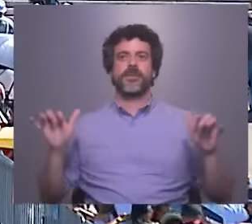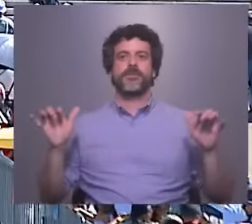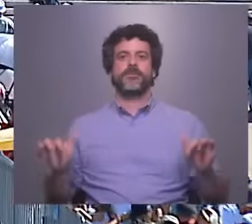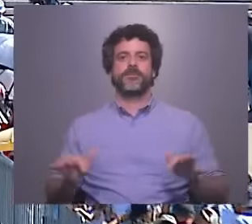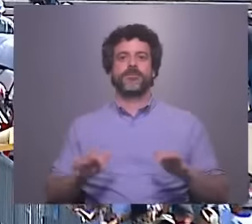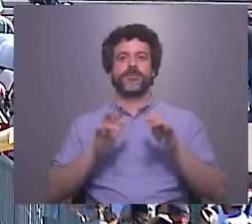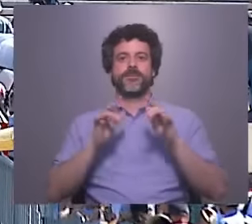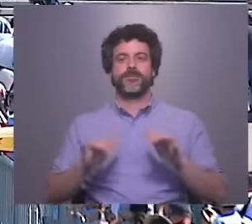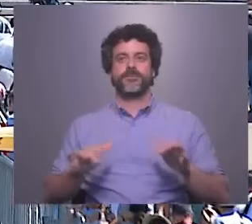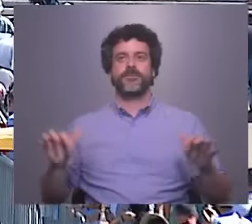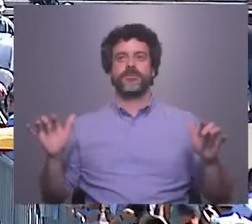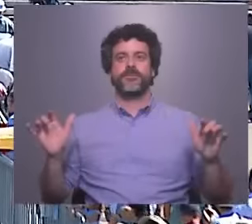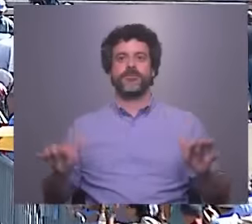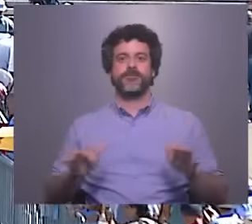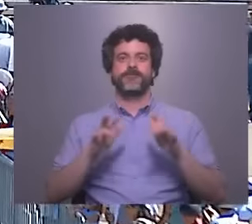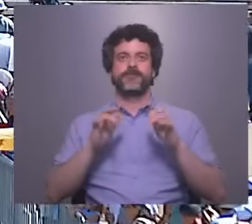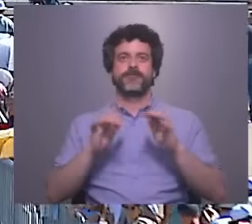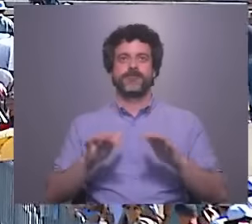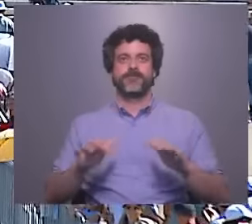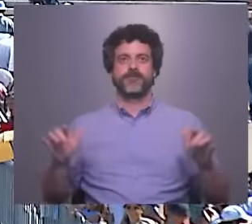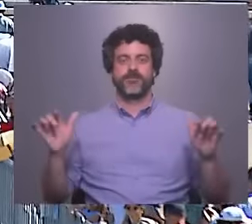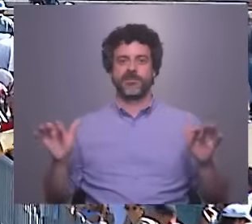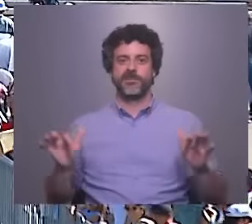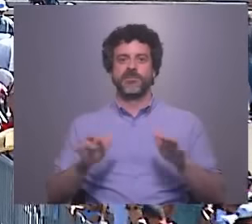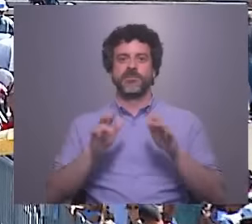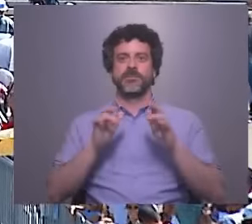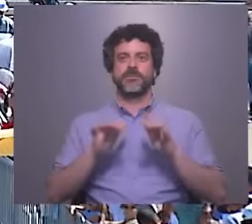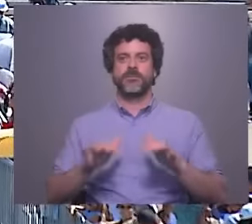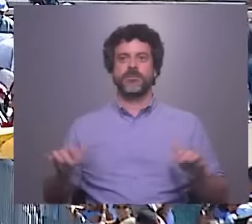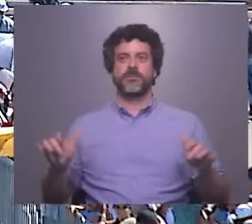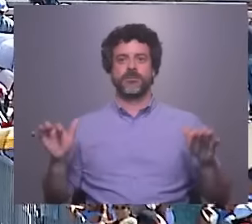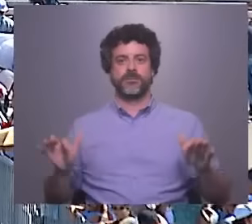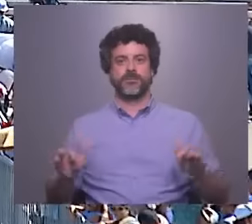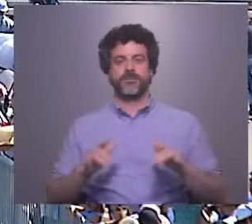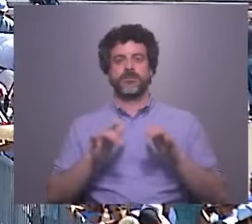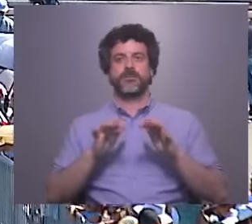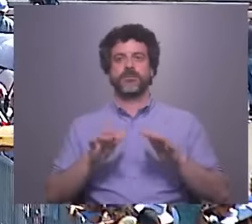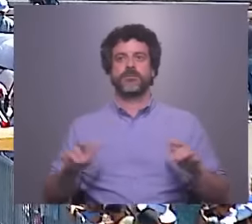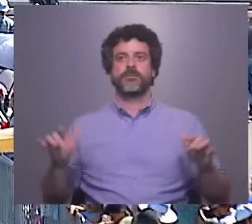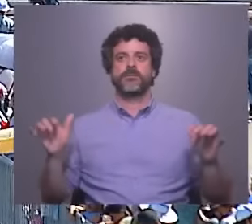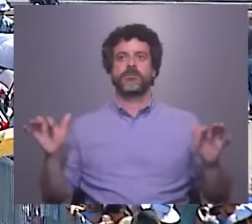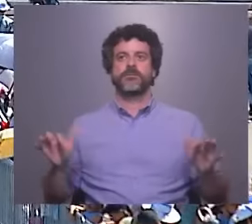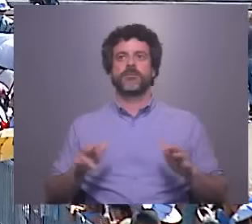português, espanhol e italiano. De pé, aclamemos.